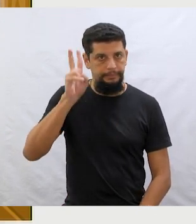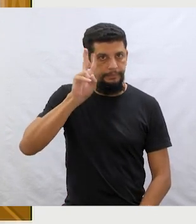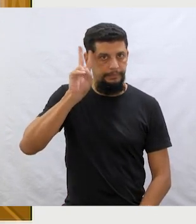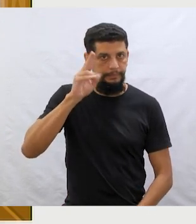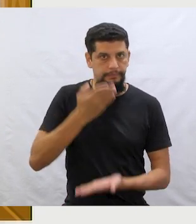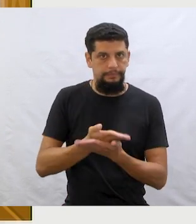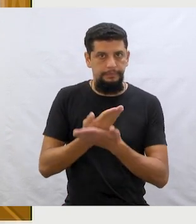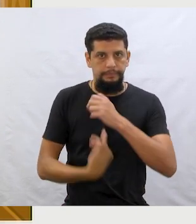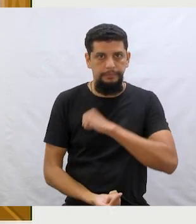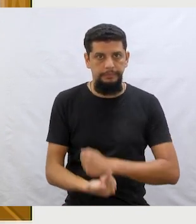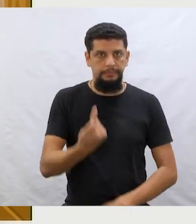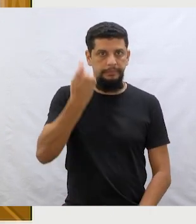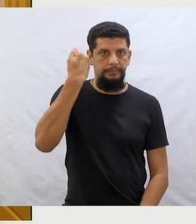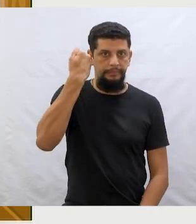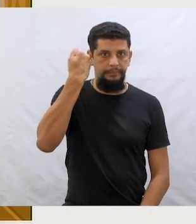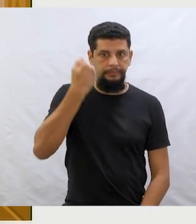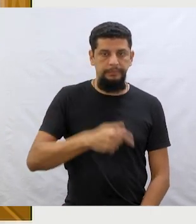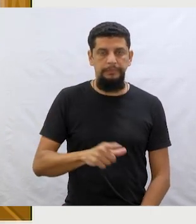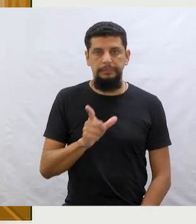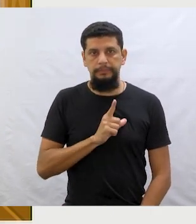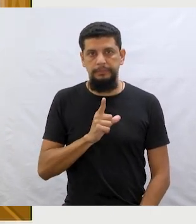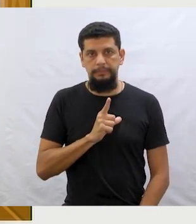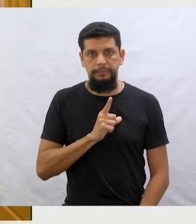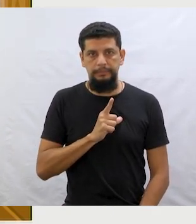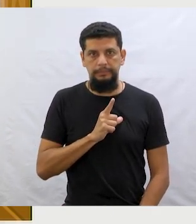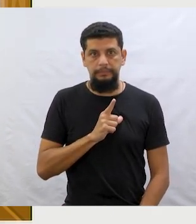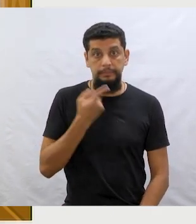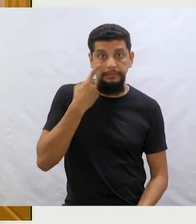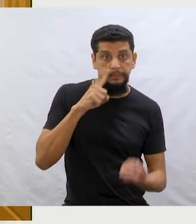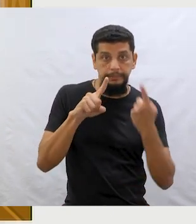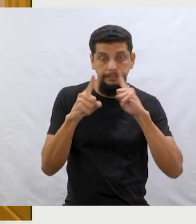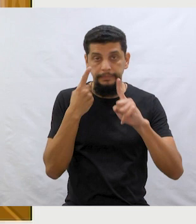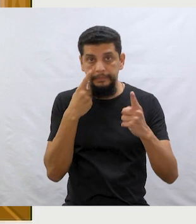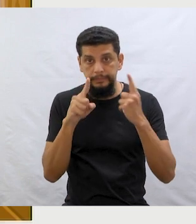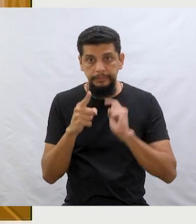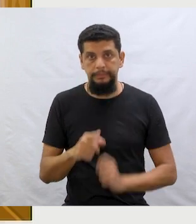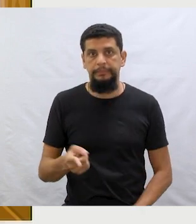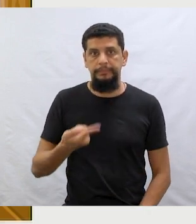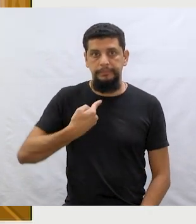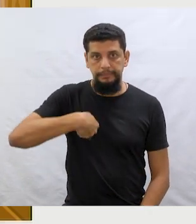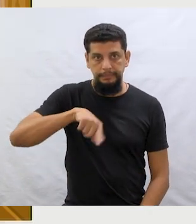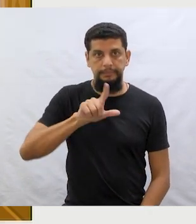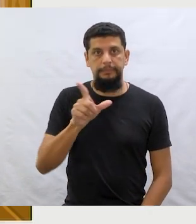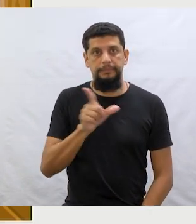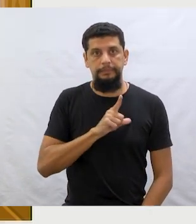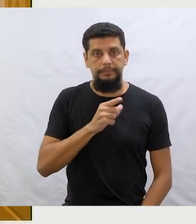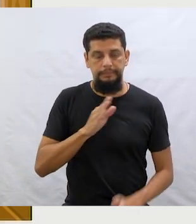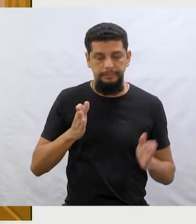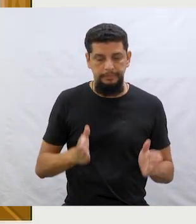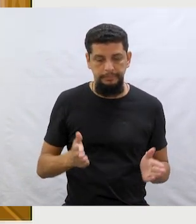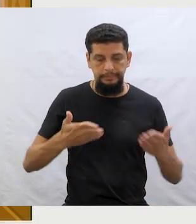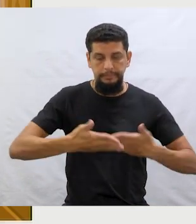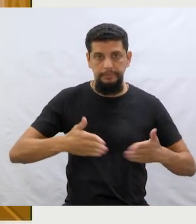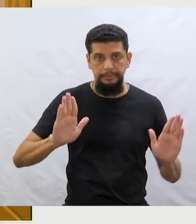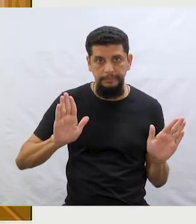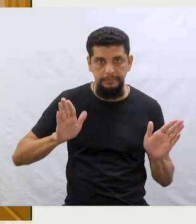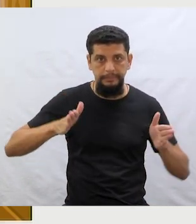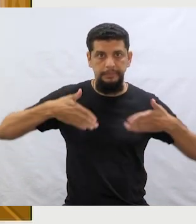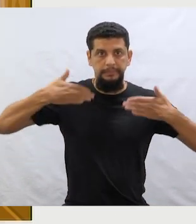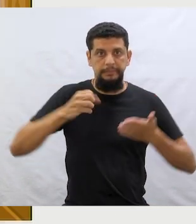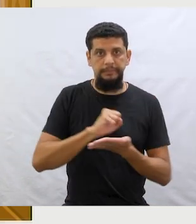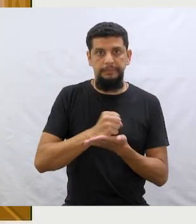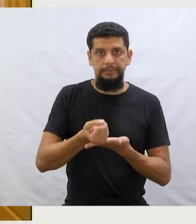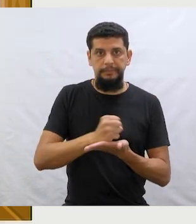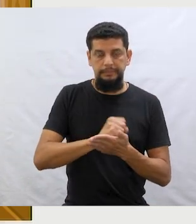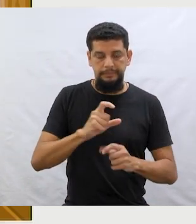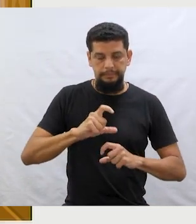nós recordamos a aula anterior, nós tivemos uma adivinha, nós tivemos a caixa surpresa,